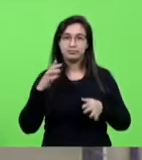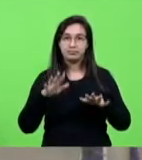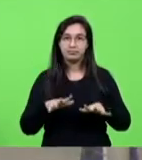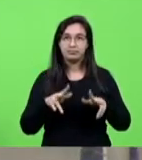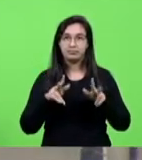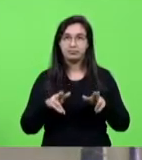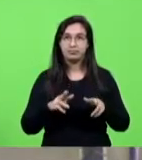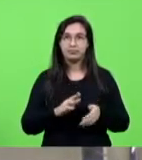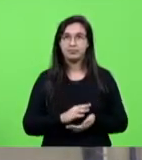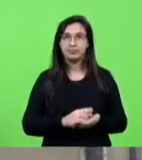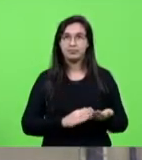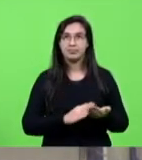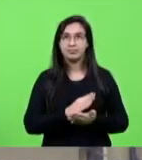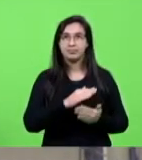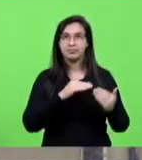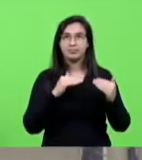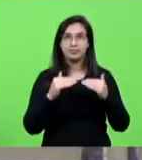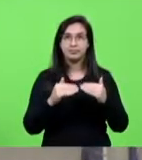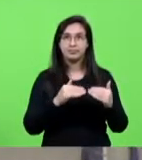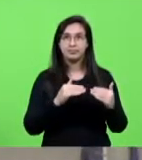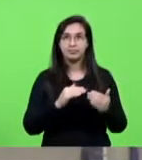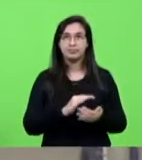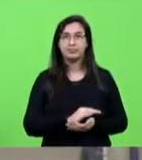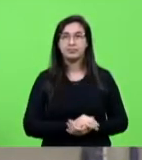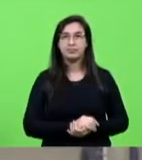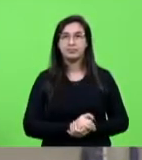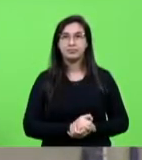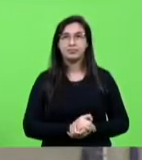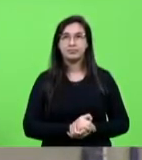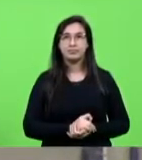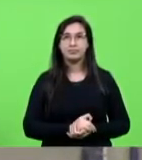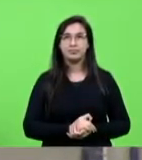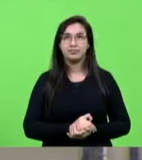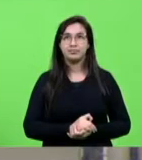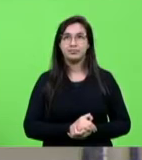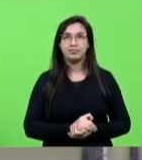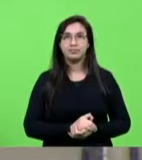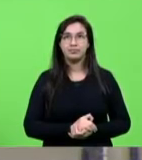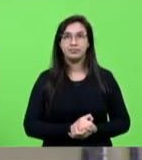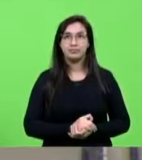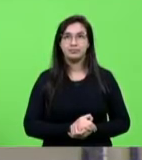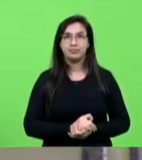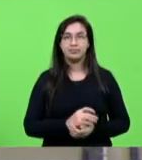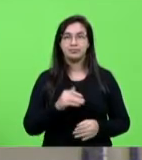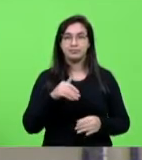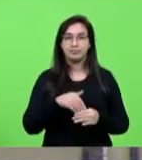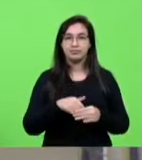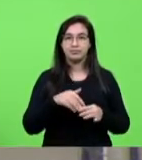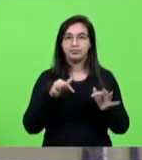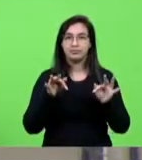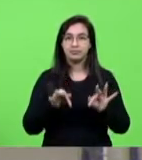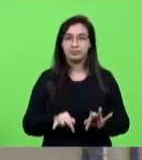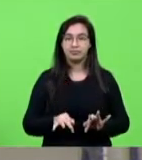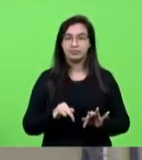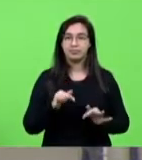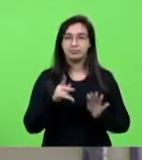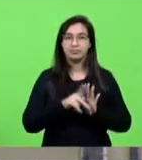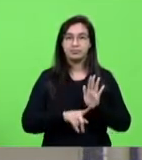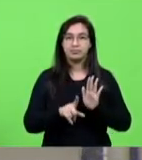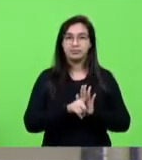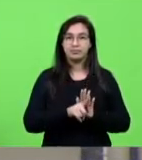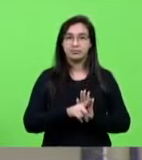encontram. Aprovado por unanimidade. Votação da redação final do projeto de lei